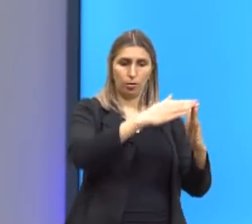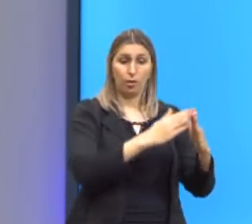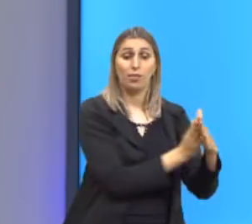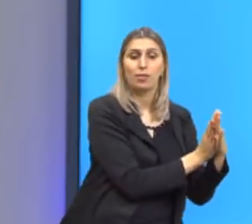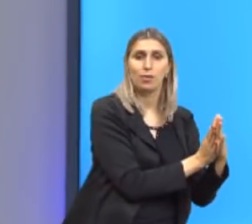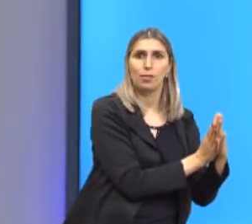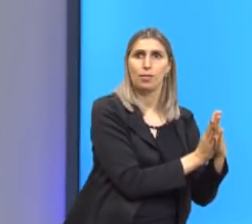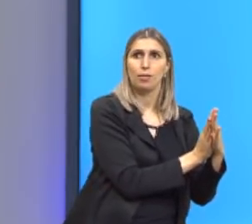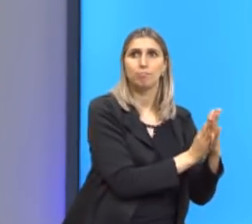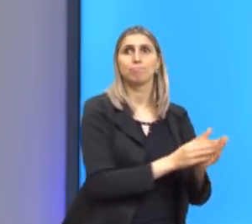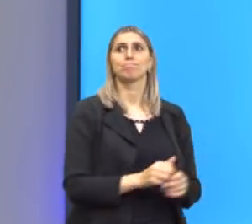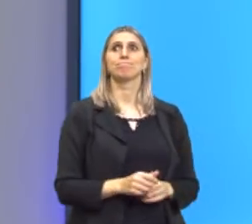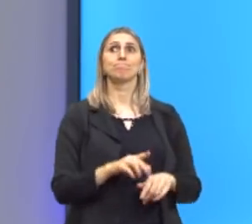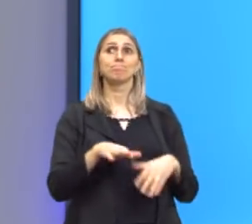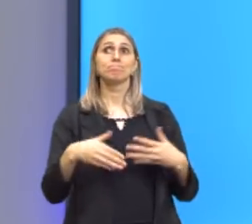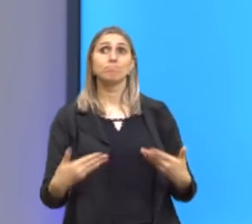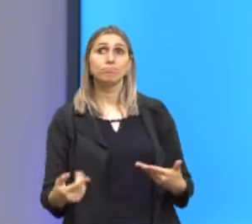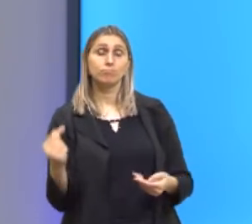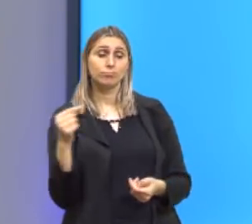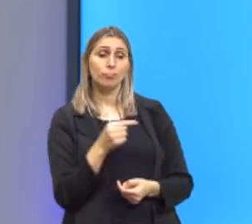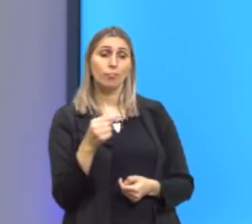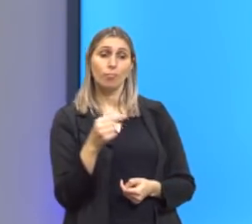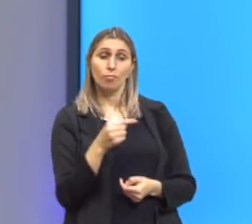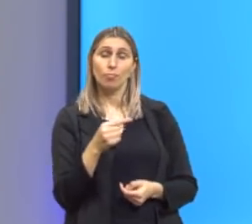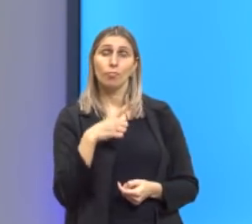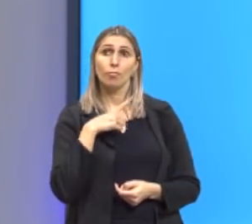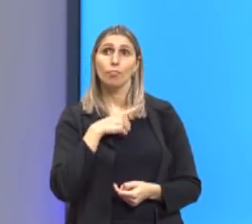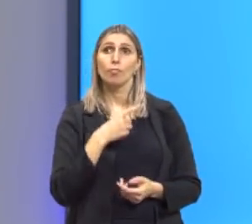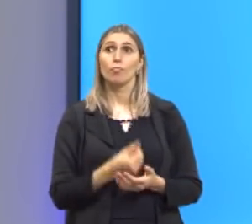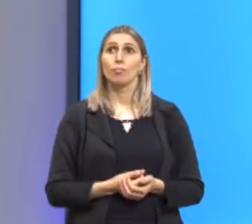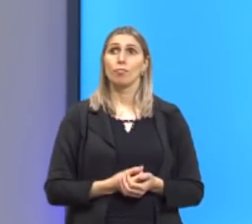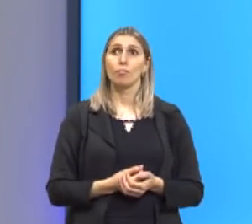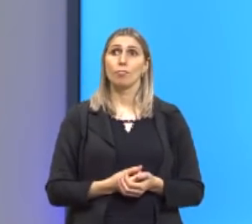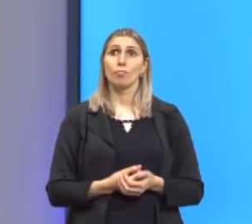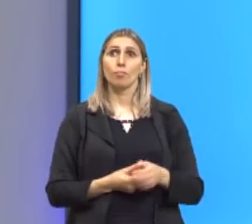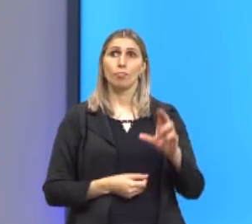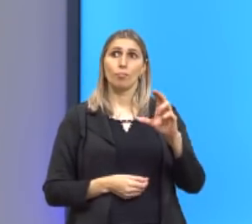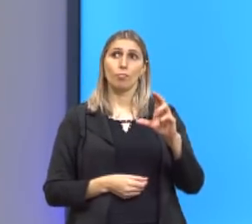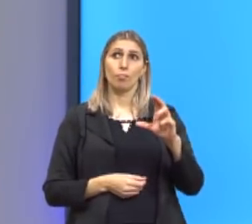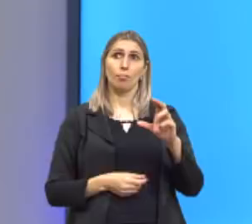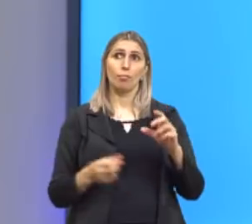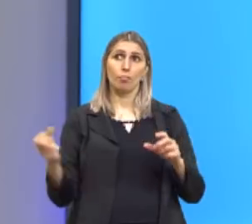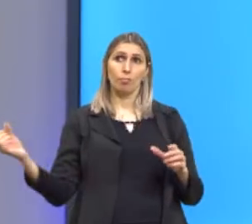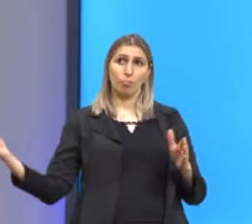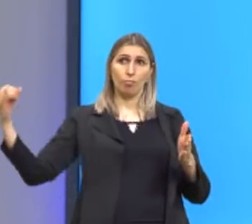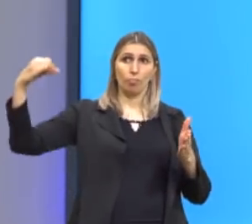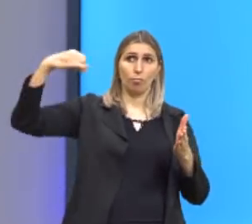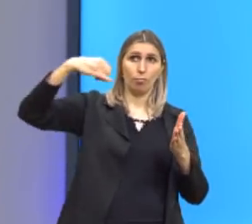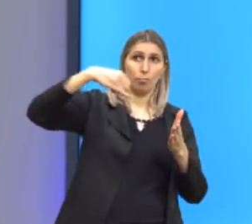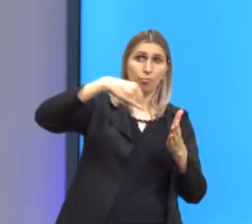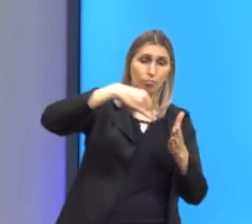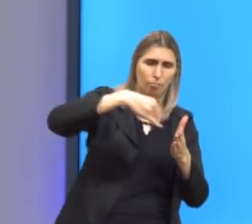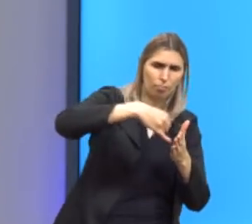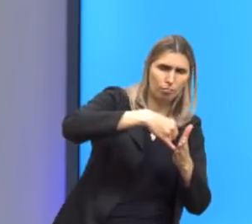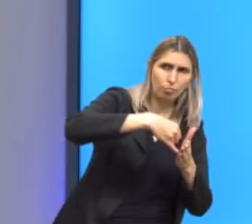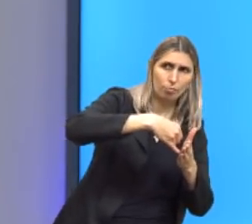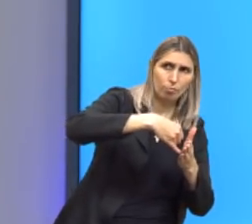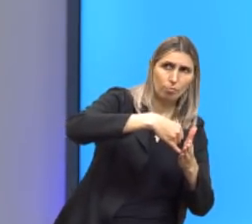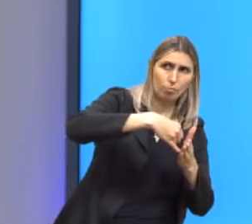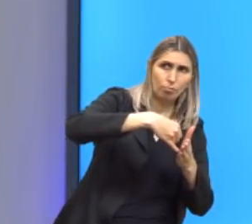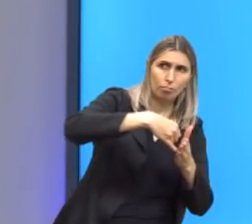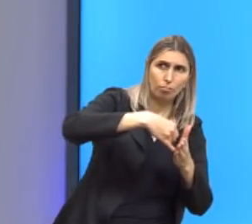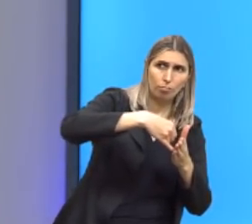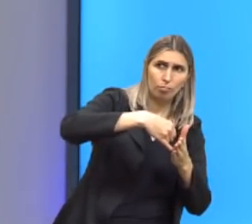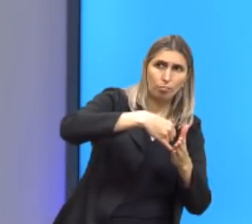certo? Então, aqui nesse caso, nós temos um raio incidente que estava chegando nesse